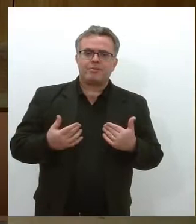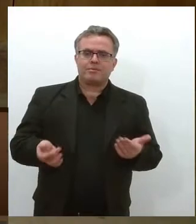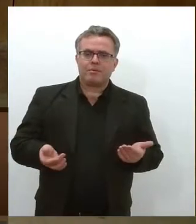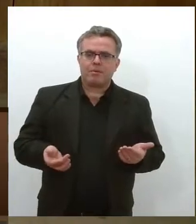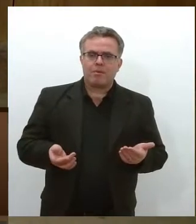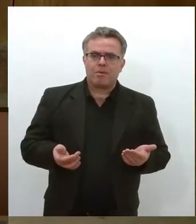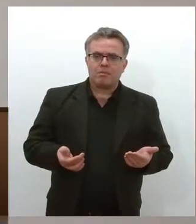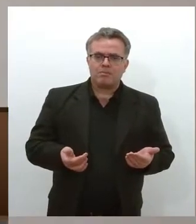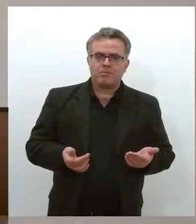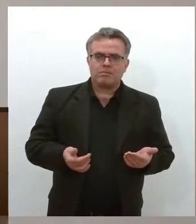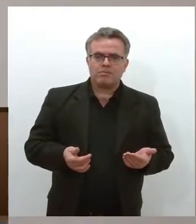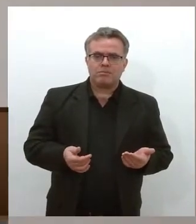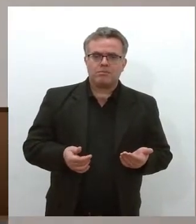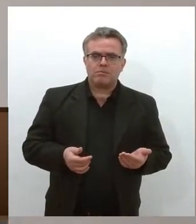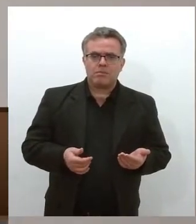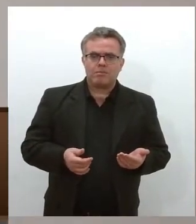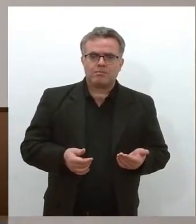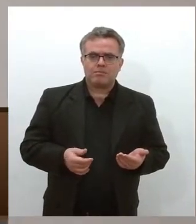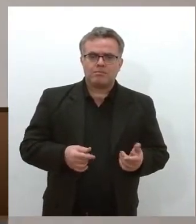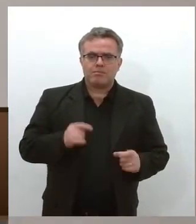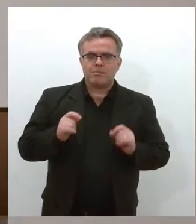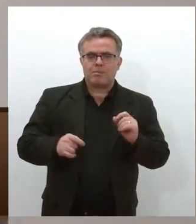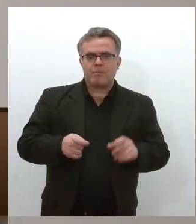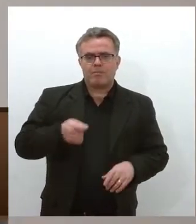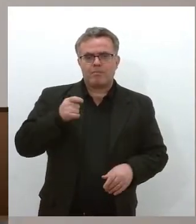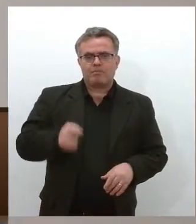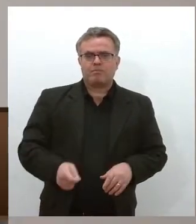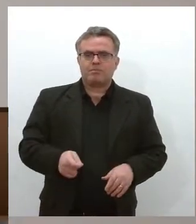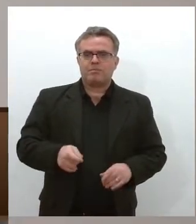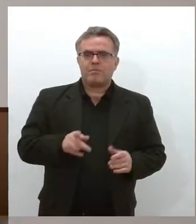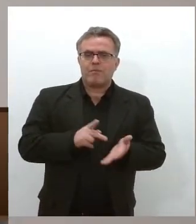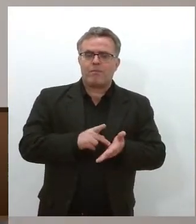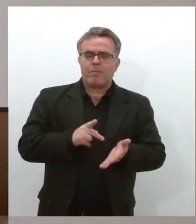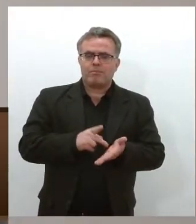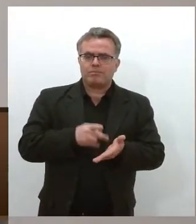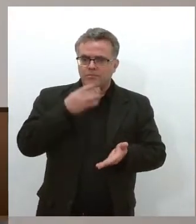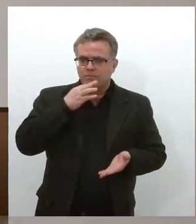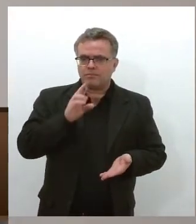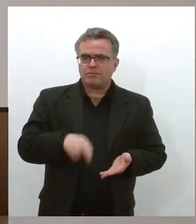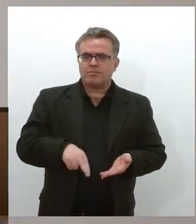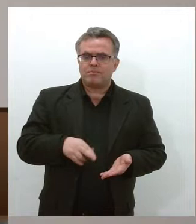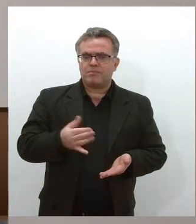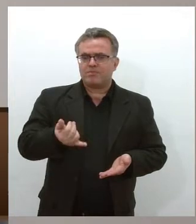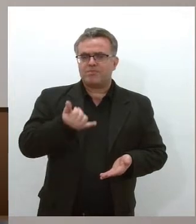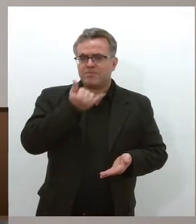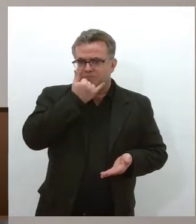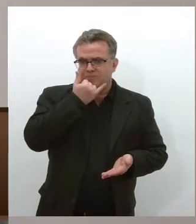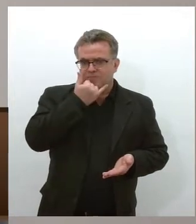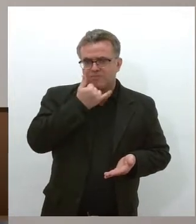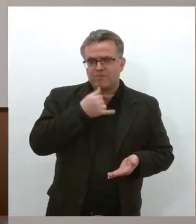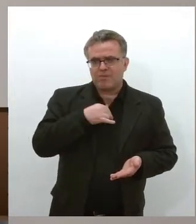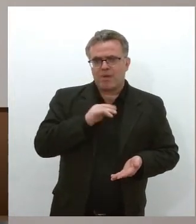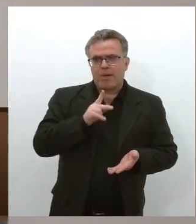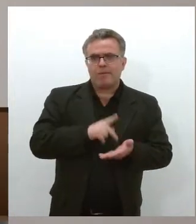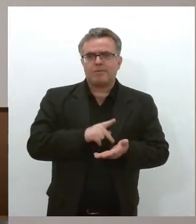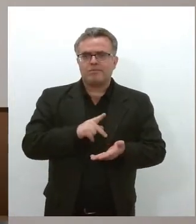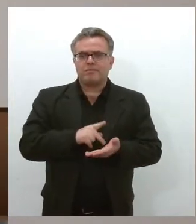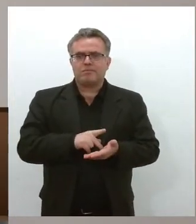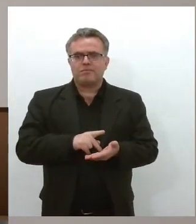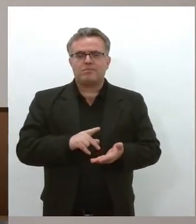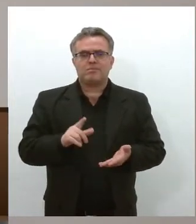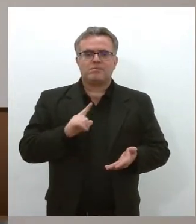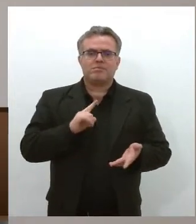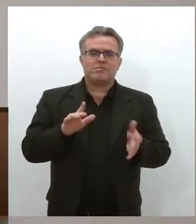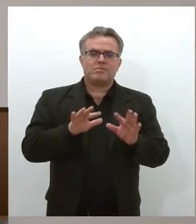Eu acho que mais autoritarismo aí, na verdade, né? Infelizmente, isso é uma realidade. Nós temos famílias tradicionais